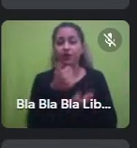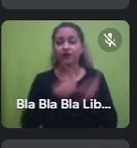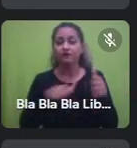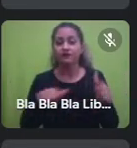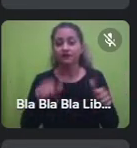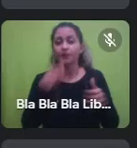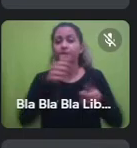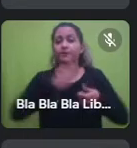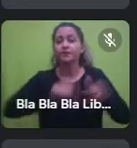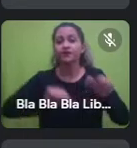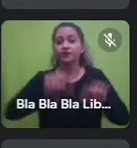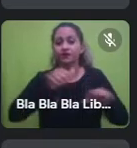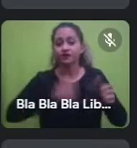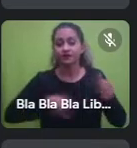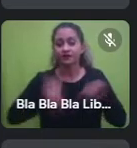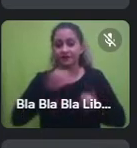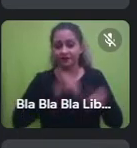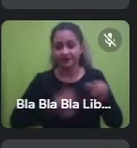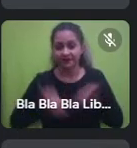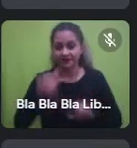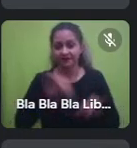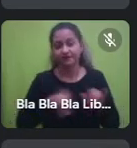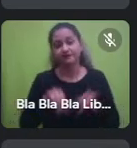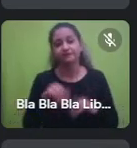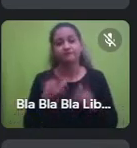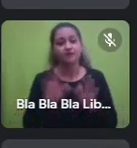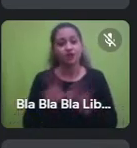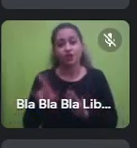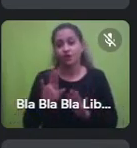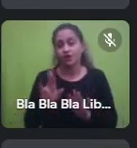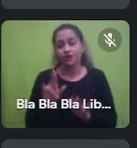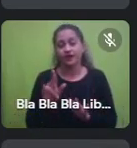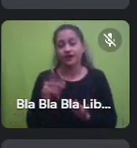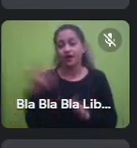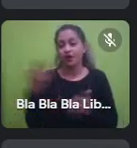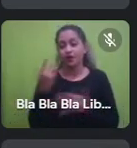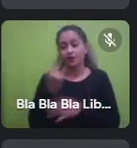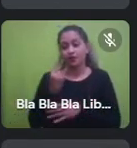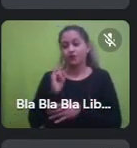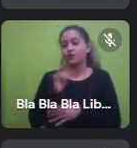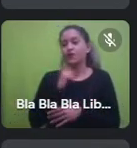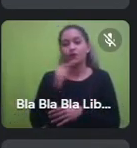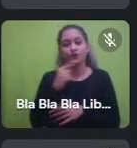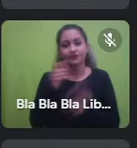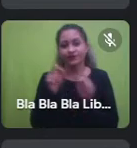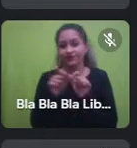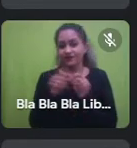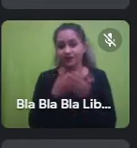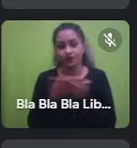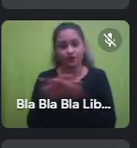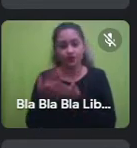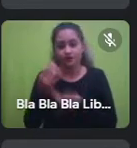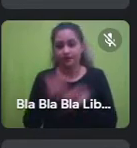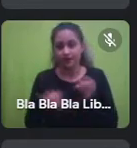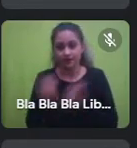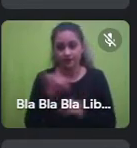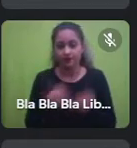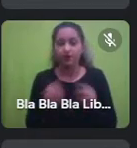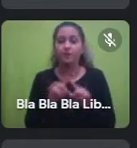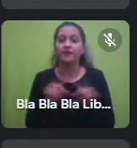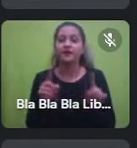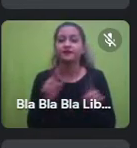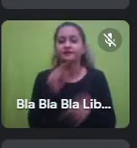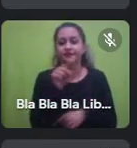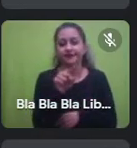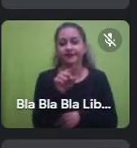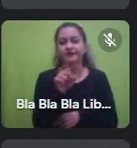A bioquímica, dessa vez nós não conseguimos realizar a bioquímica, mas a bioquímica é uma